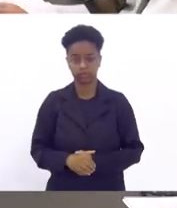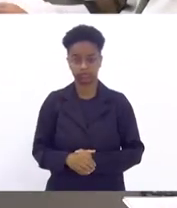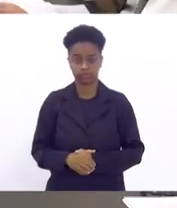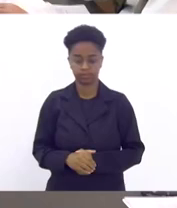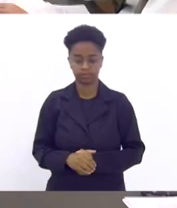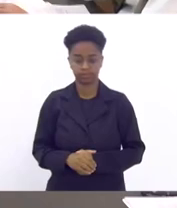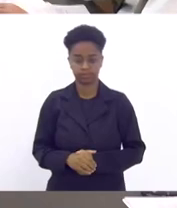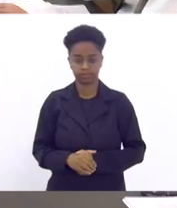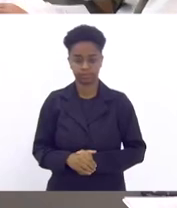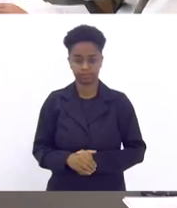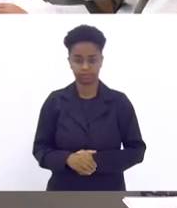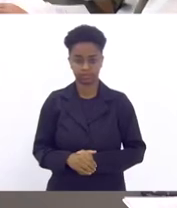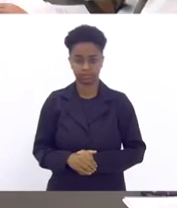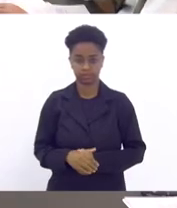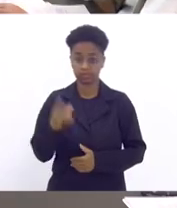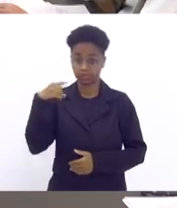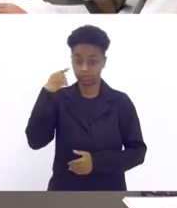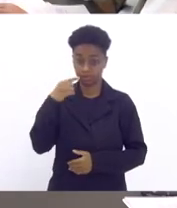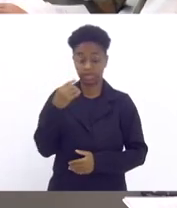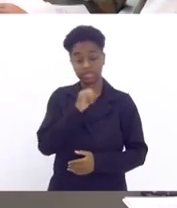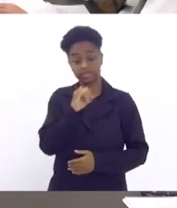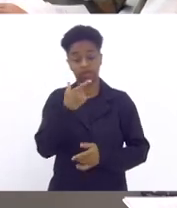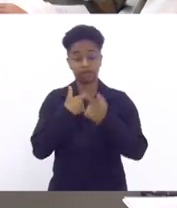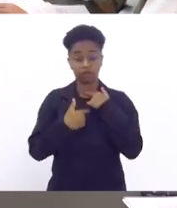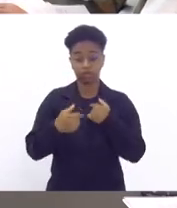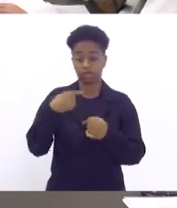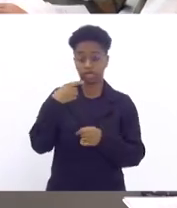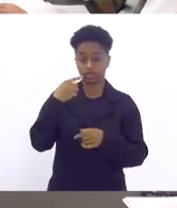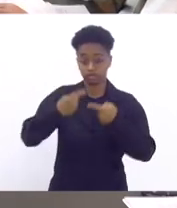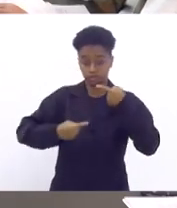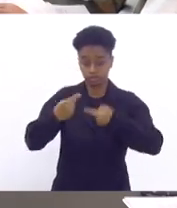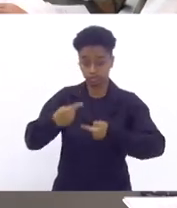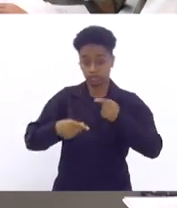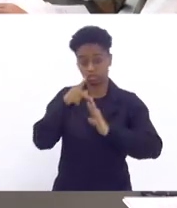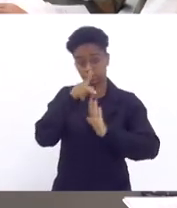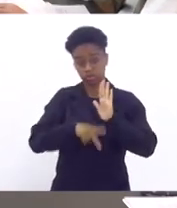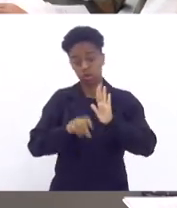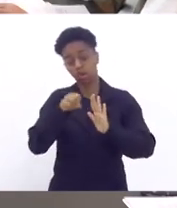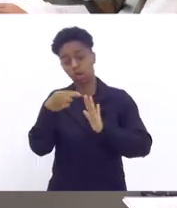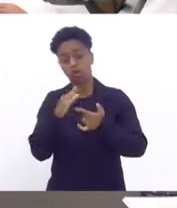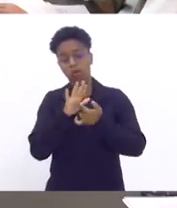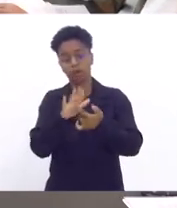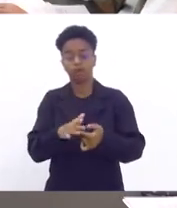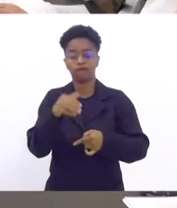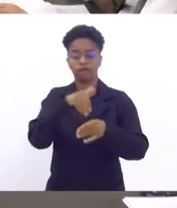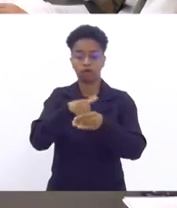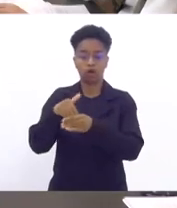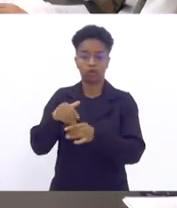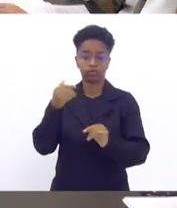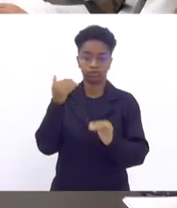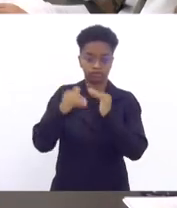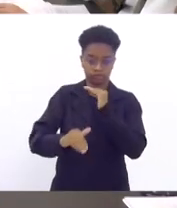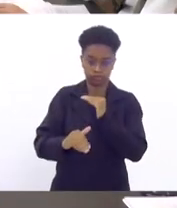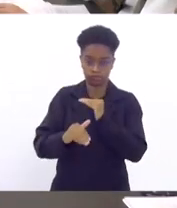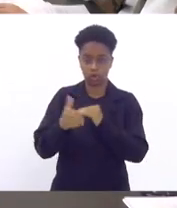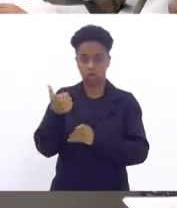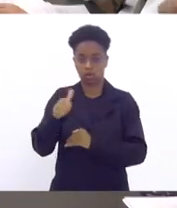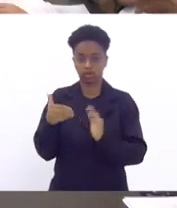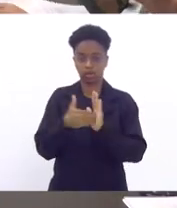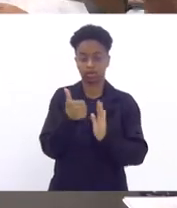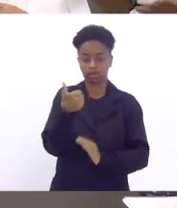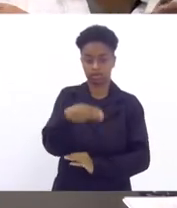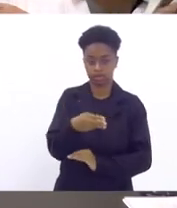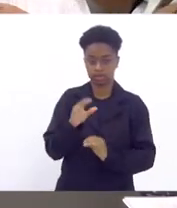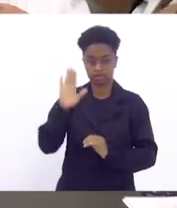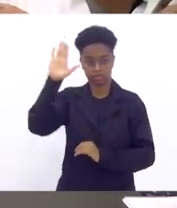em bloco Deputado de presente que queiram discutir os projetos ou apresentar votos separados do 11 ao 13 por